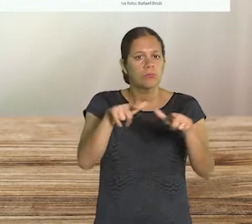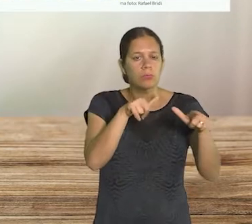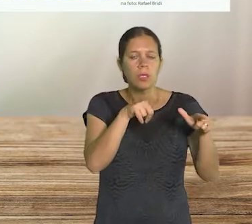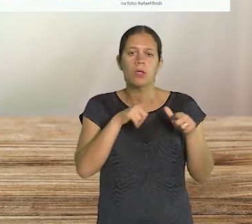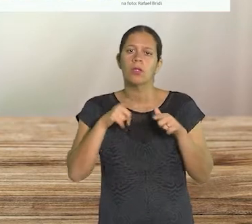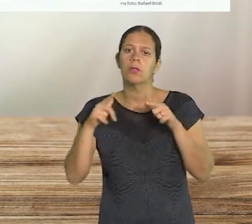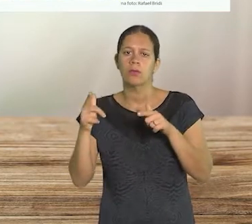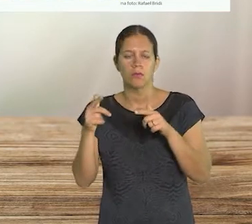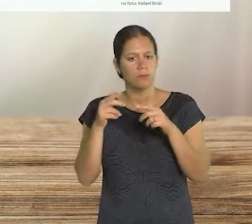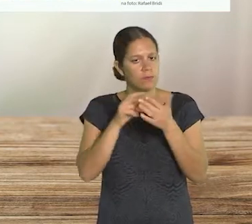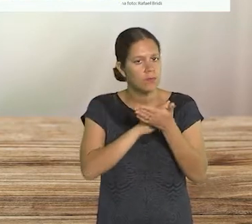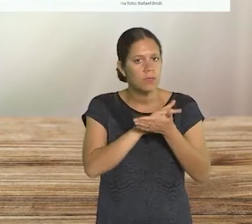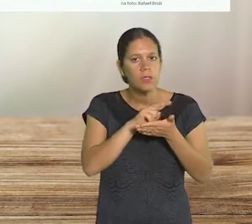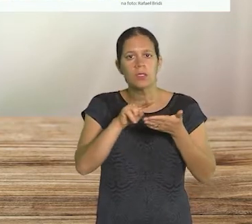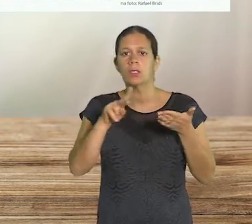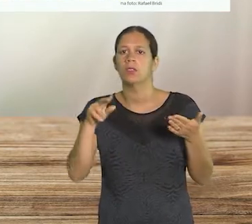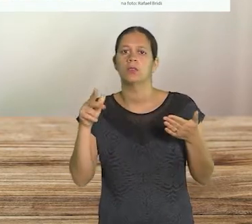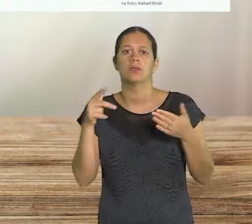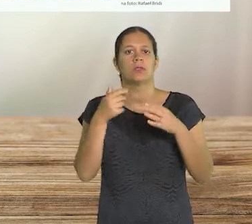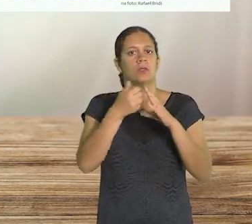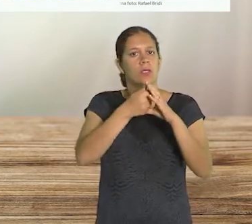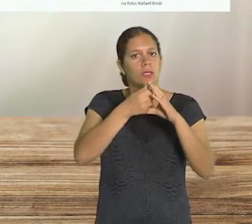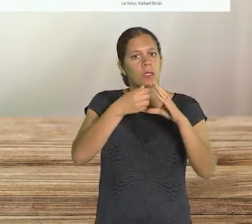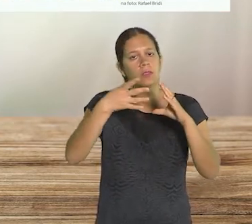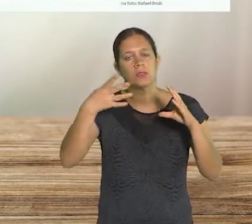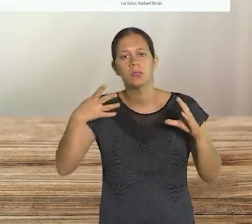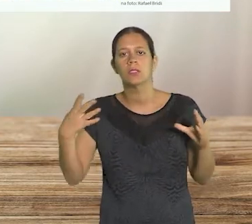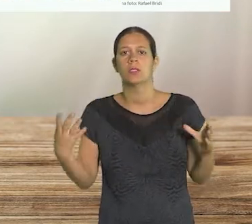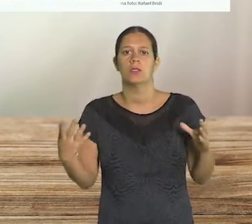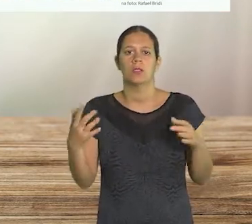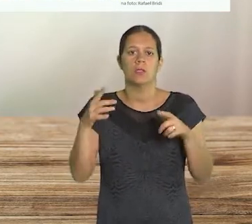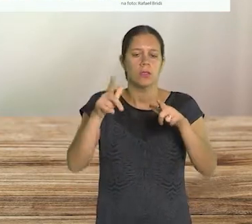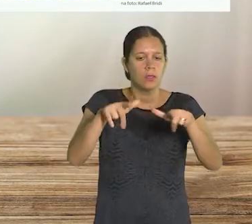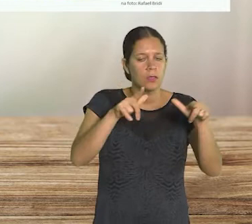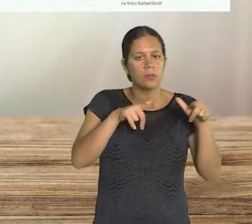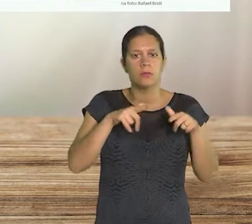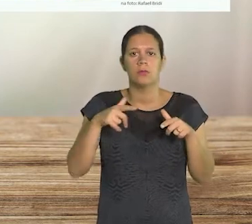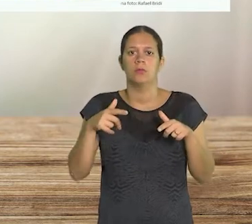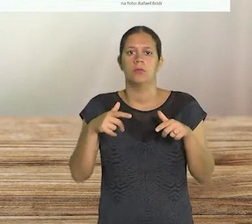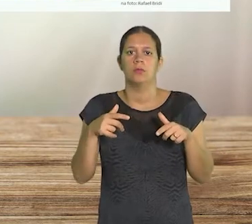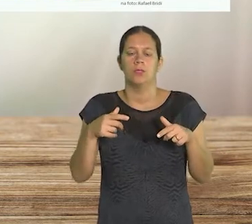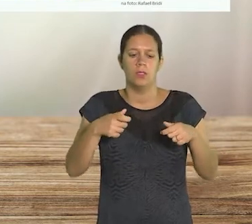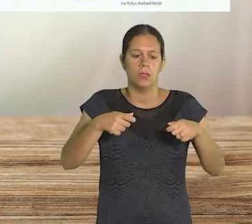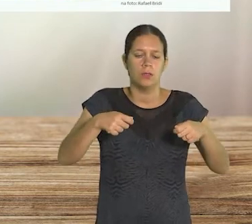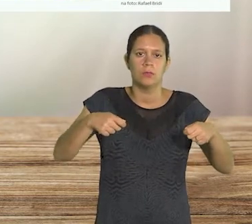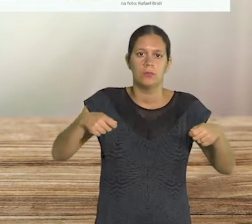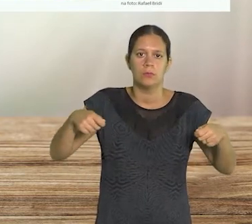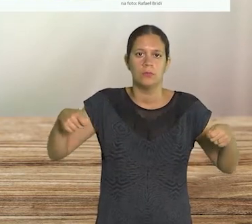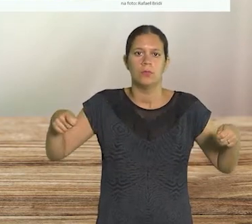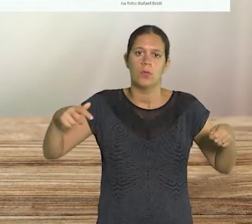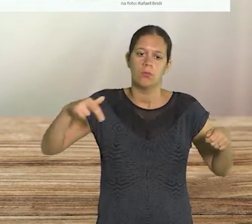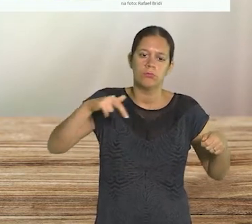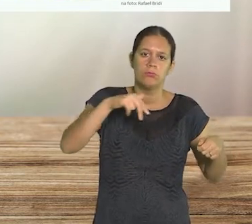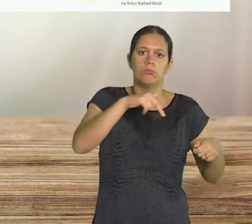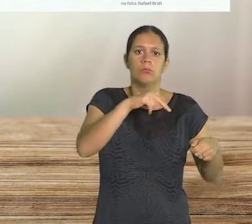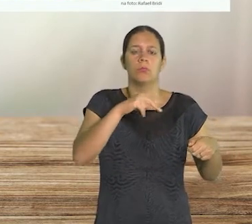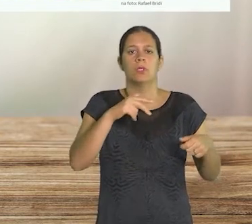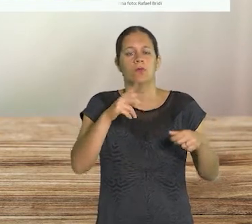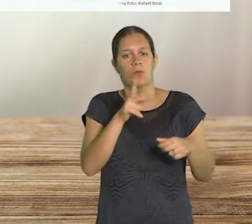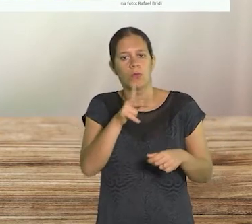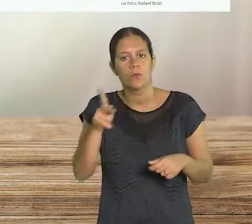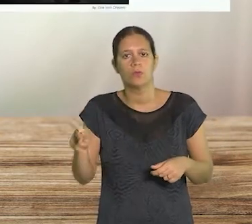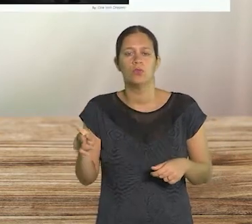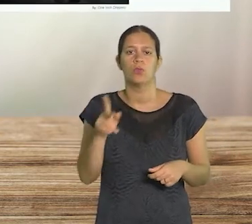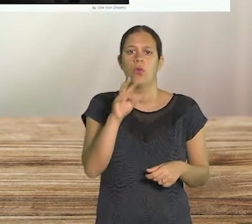existem várias características, várias categorias de slackline que o